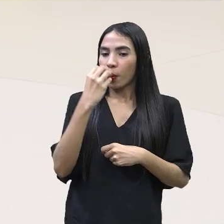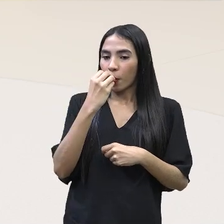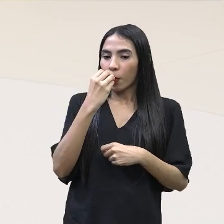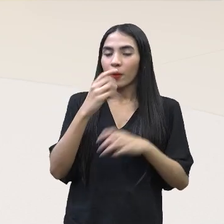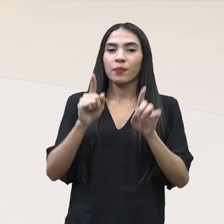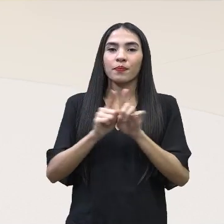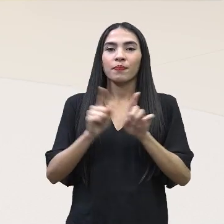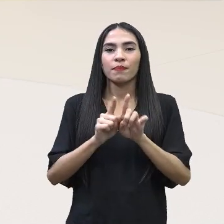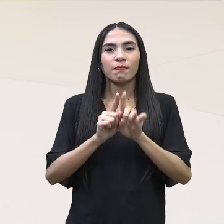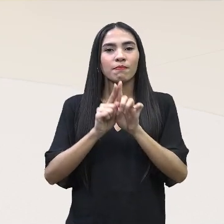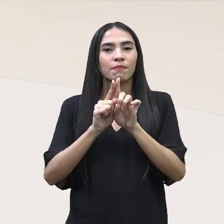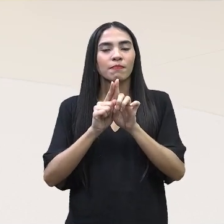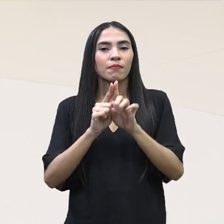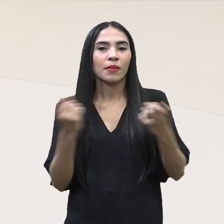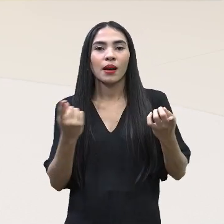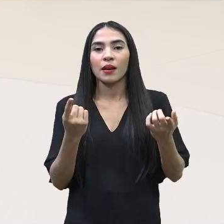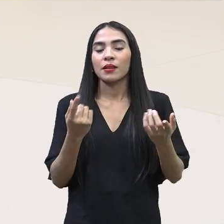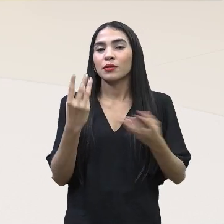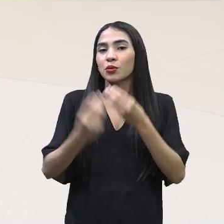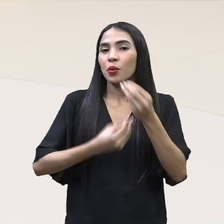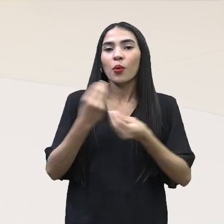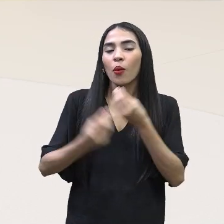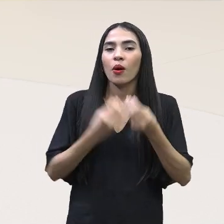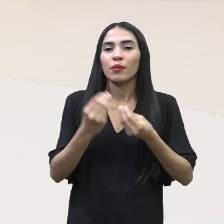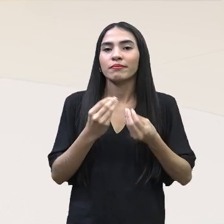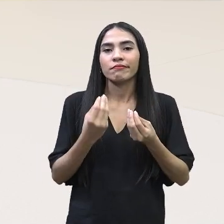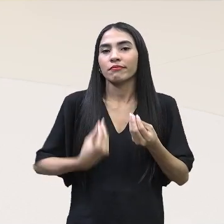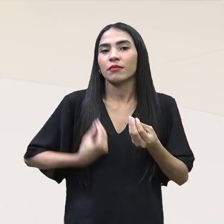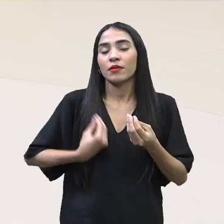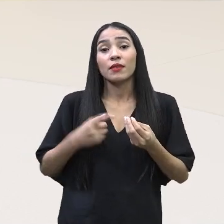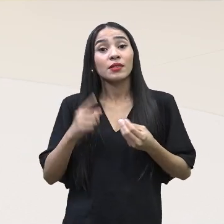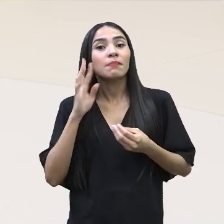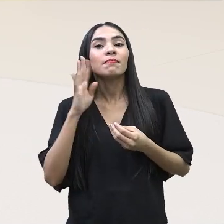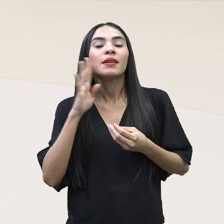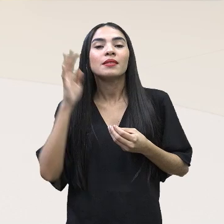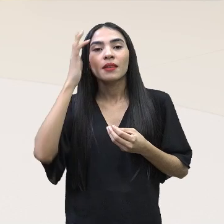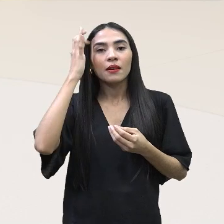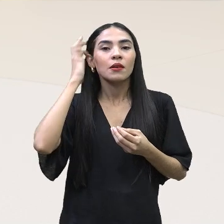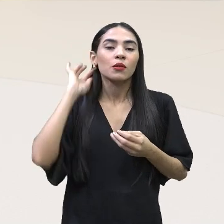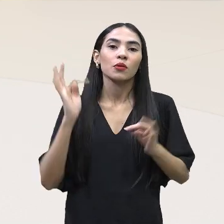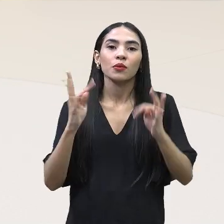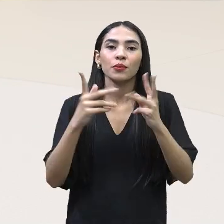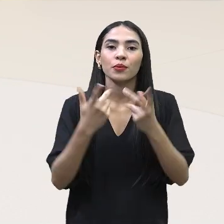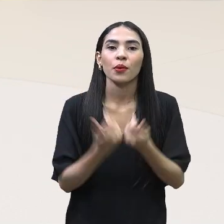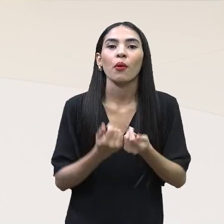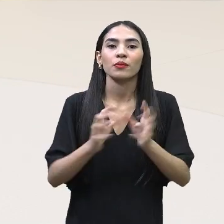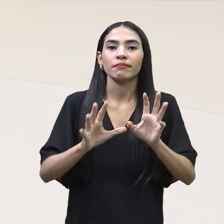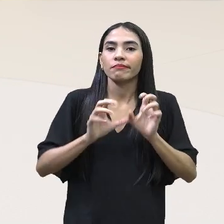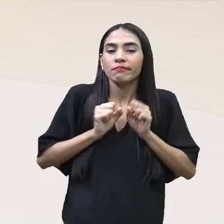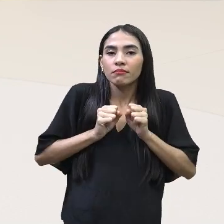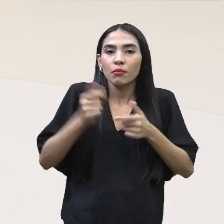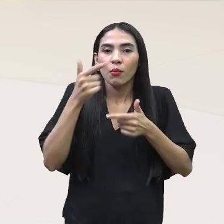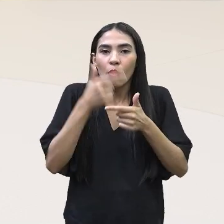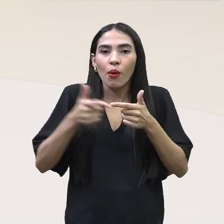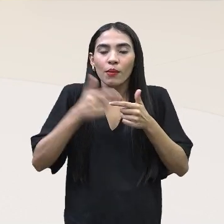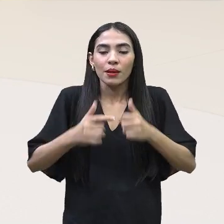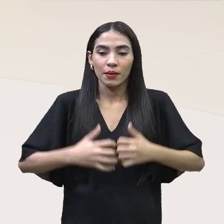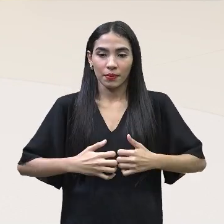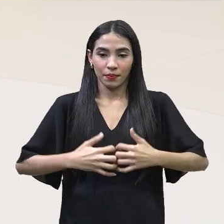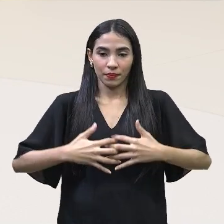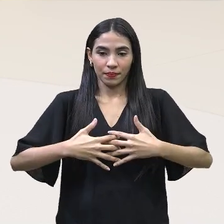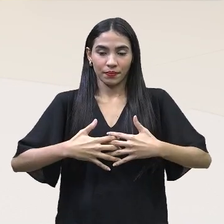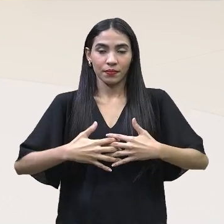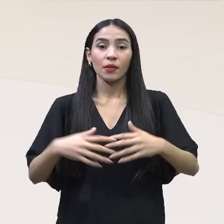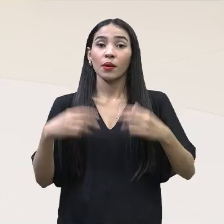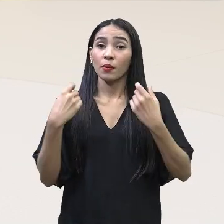vida, ninguém vai viver, não tem balão de oxigênio para todo mundo. Imaginemos, todos com enfermidades assim nos pulmões. Por isso que